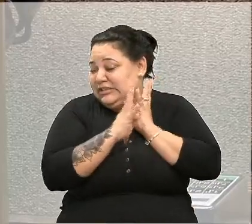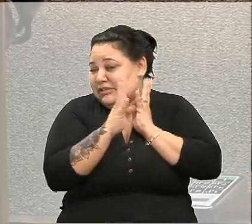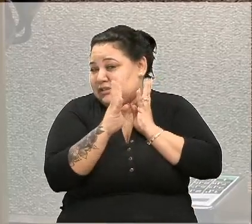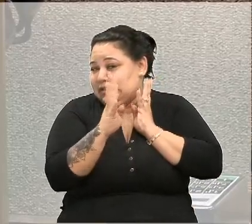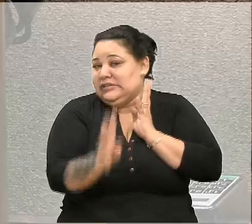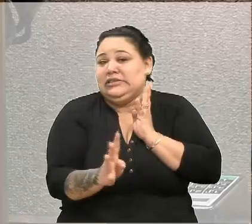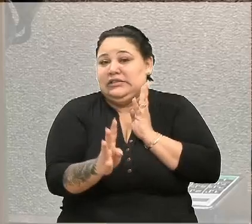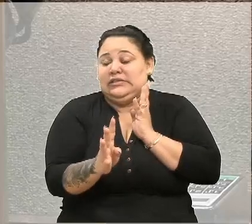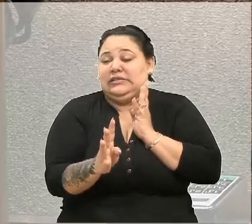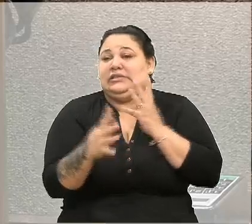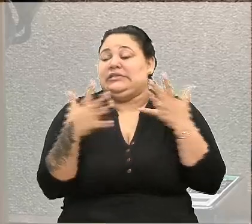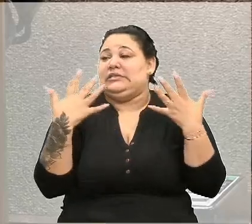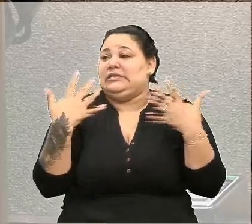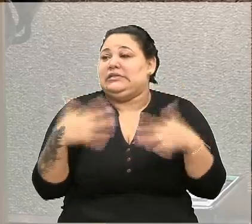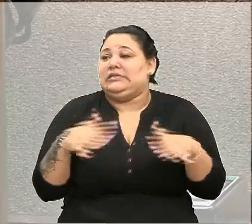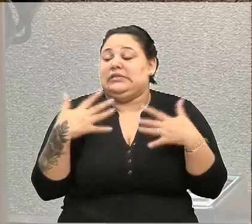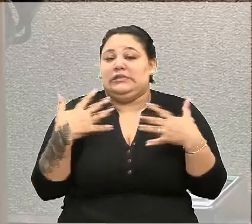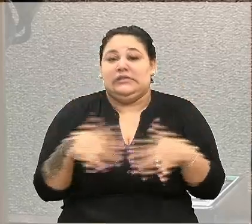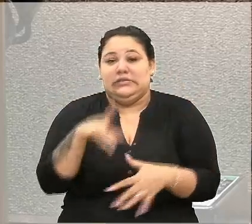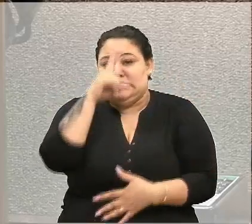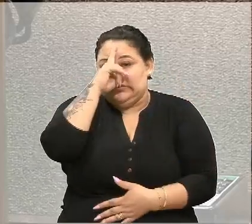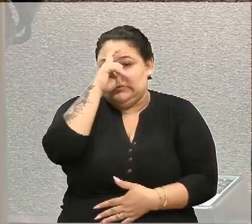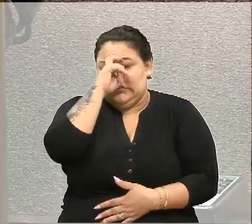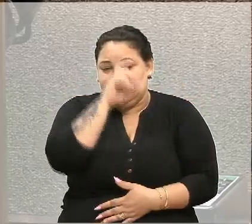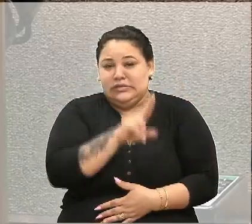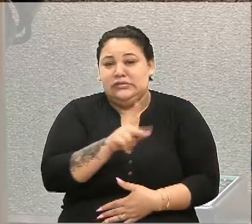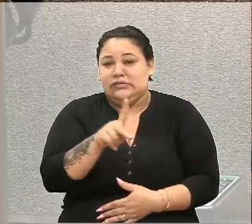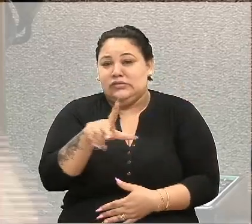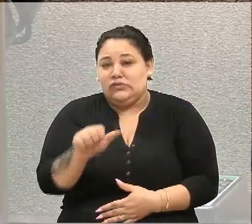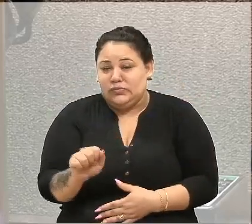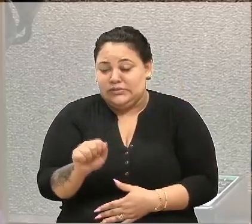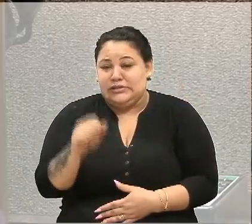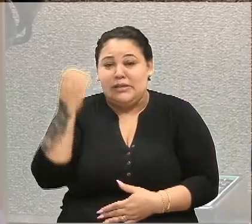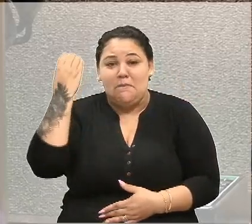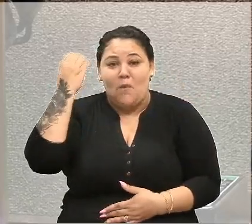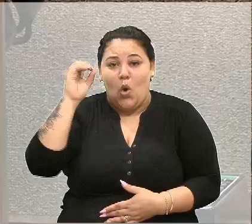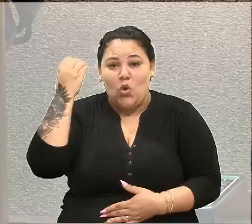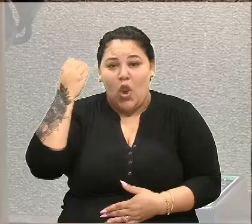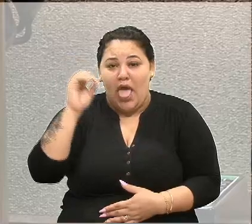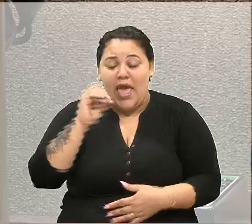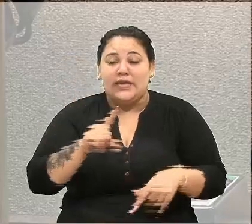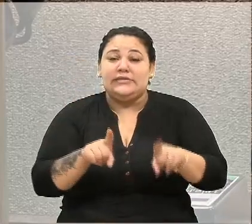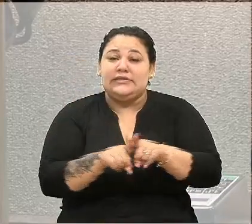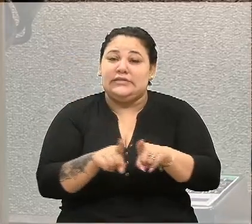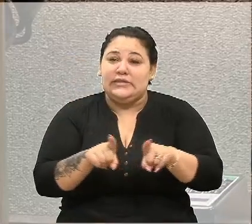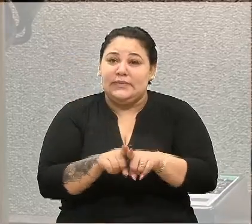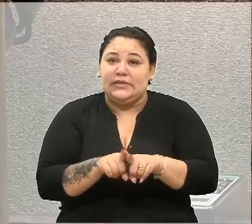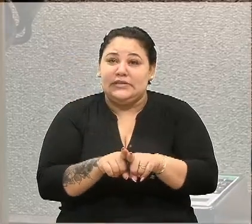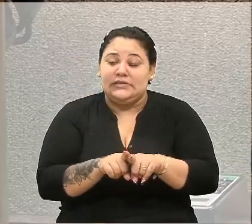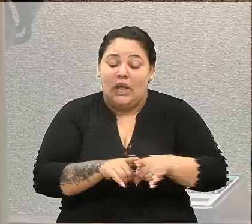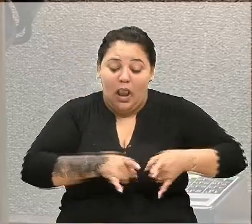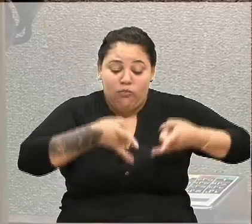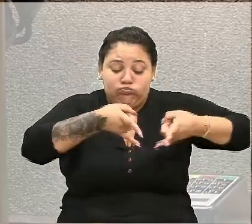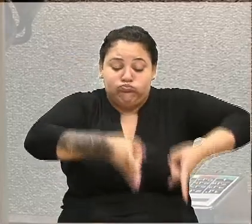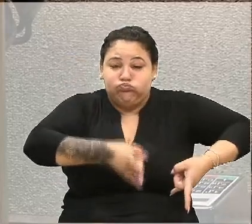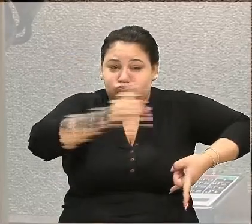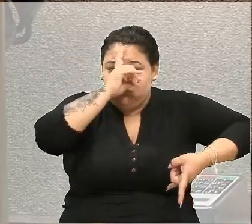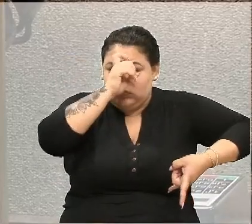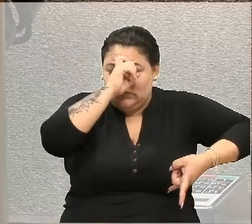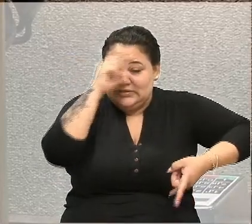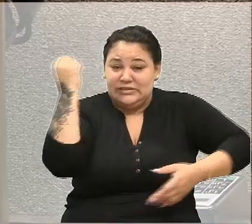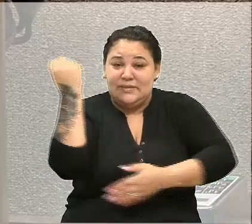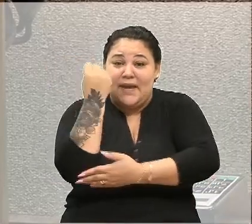tanto nas UPAs da capital, como também na situação de leitos de